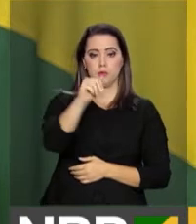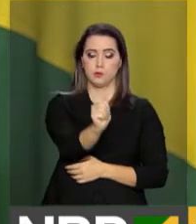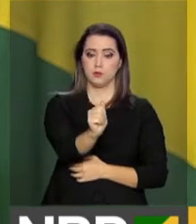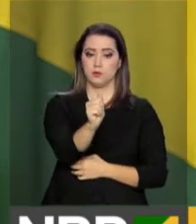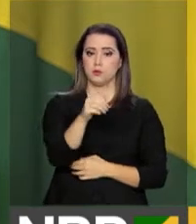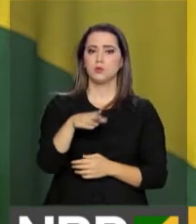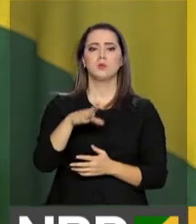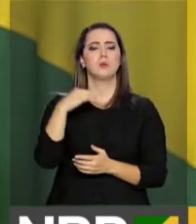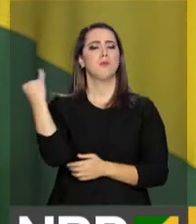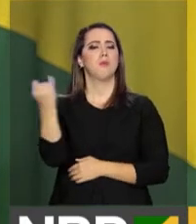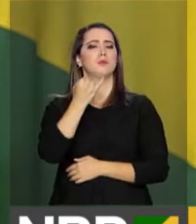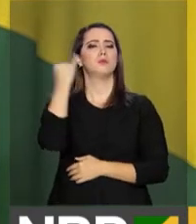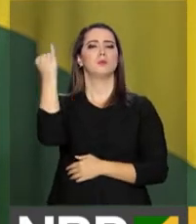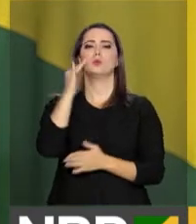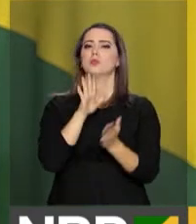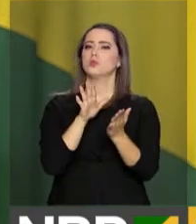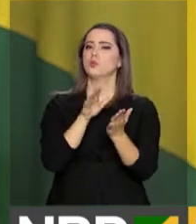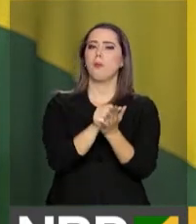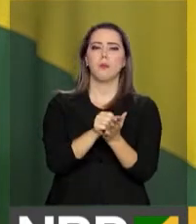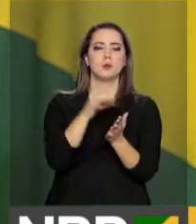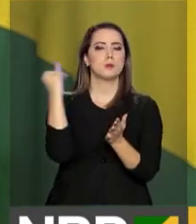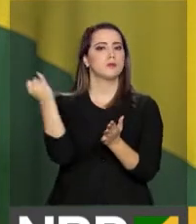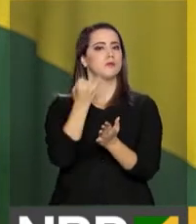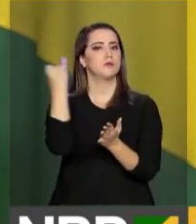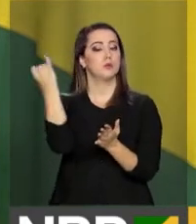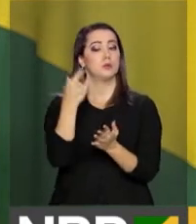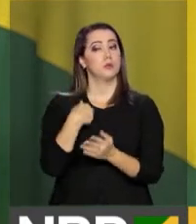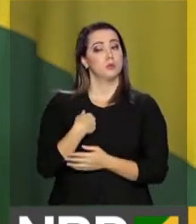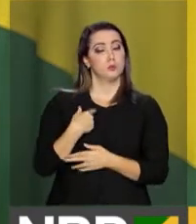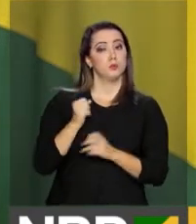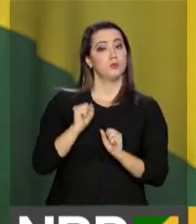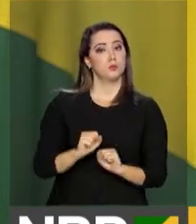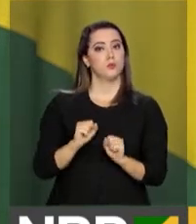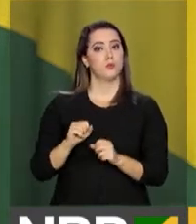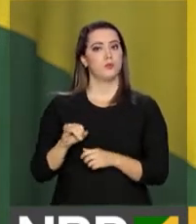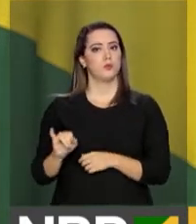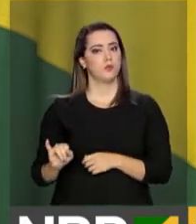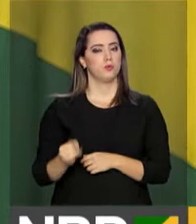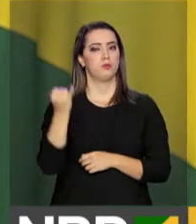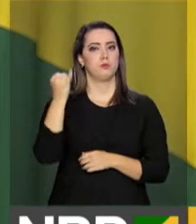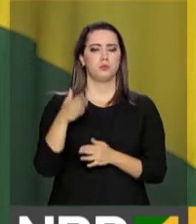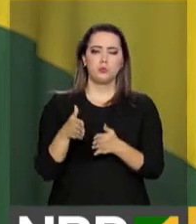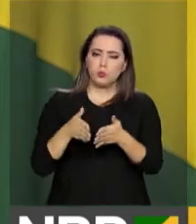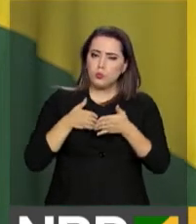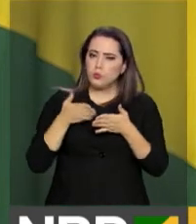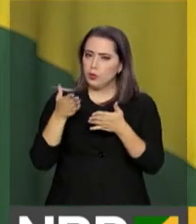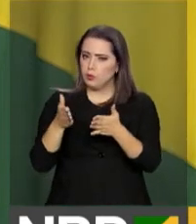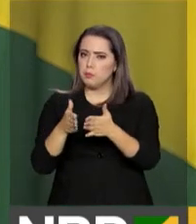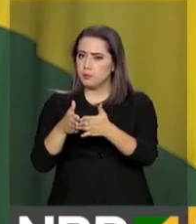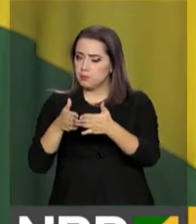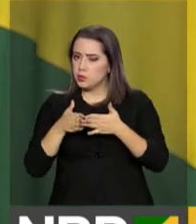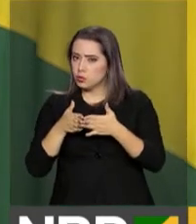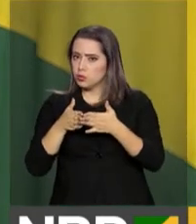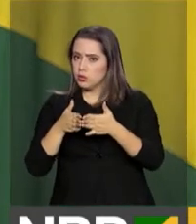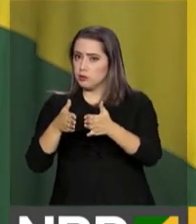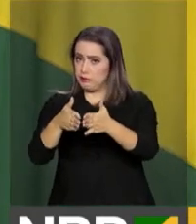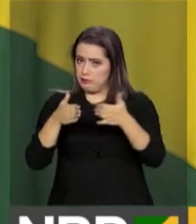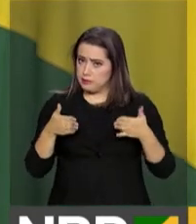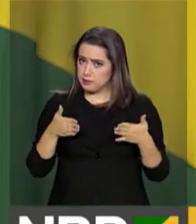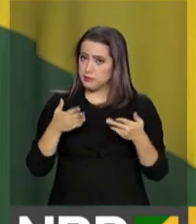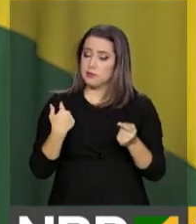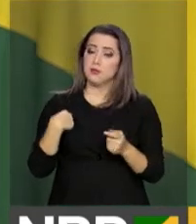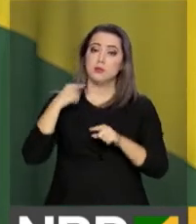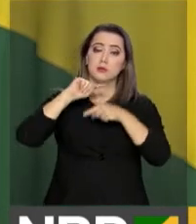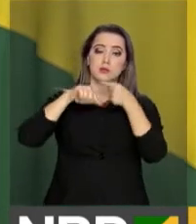prestigiadíssima onde eu tive oportunidade de pedindo a eles ensa depois de